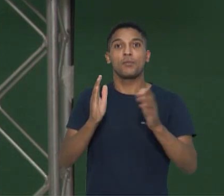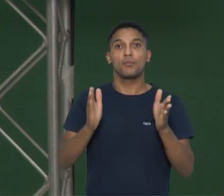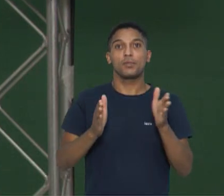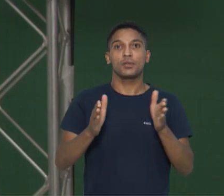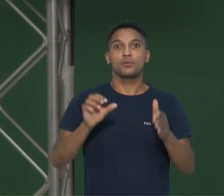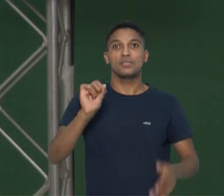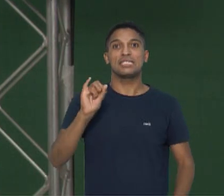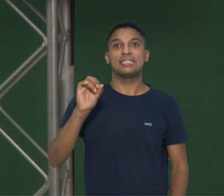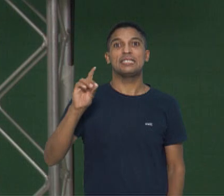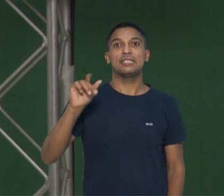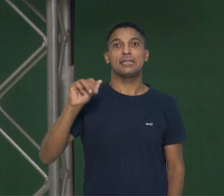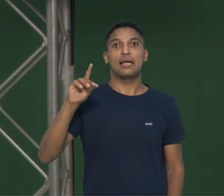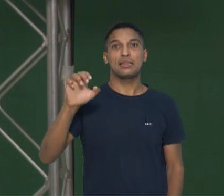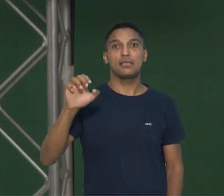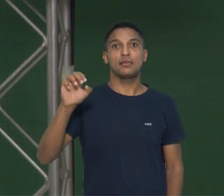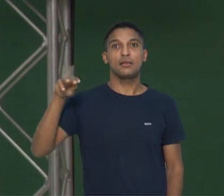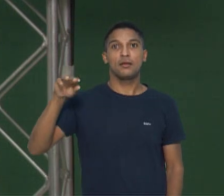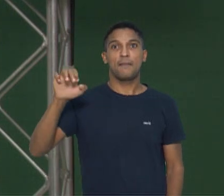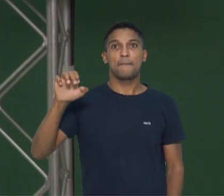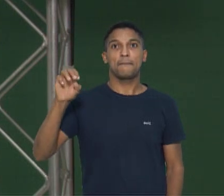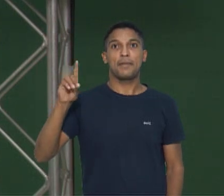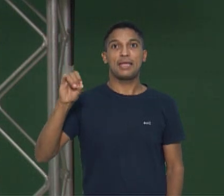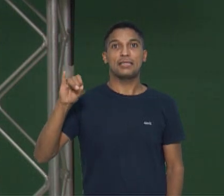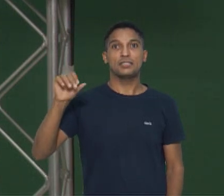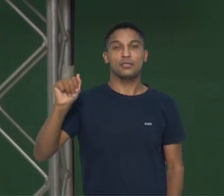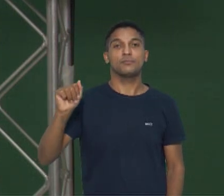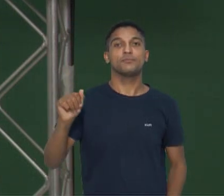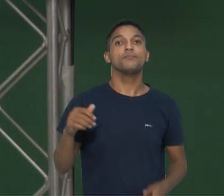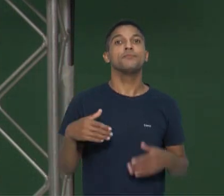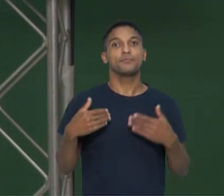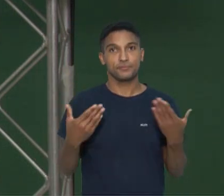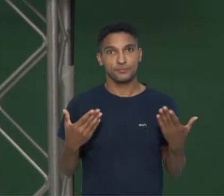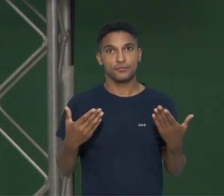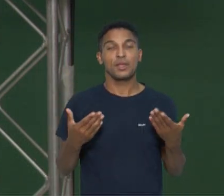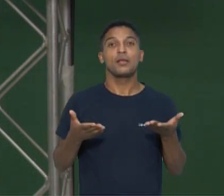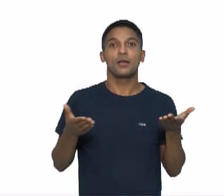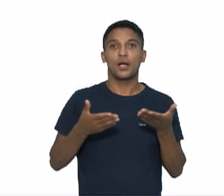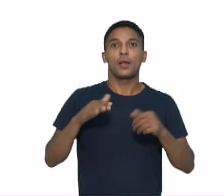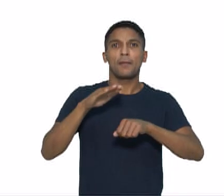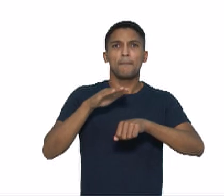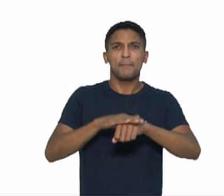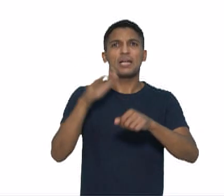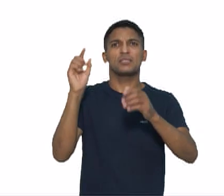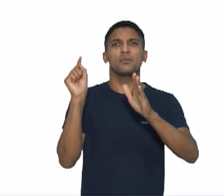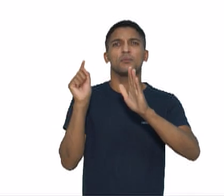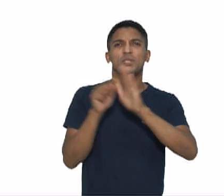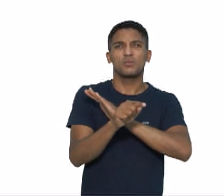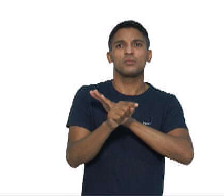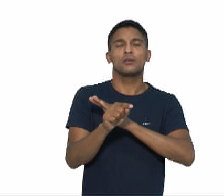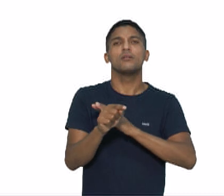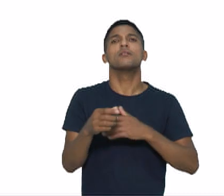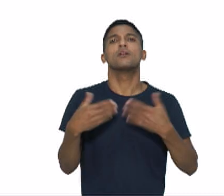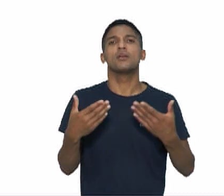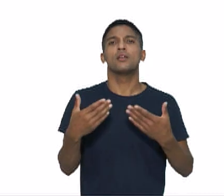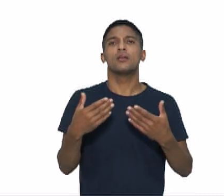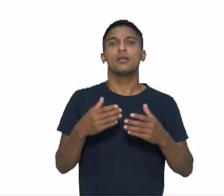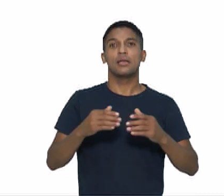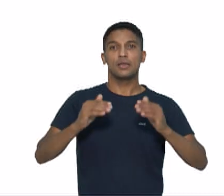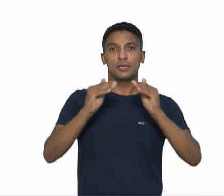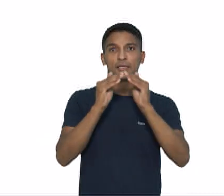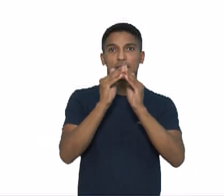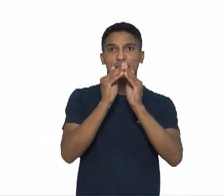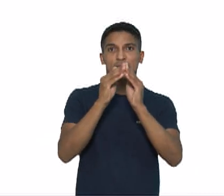E agora, mais uma questão, mais uma perguntinha para vocês, que diz assim: para que servem os vitrais nas